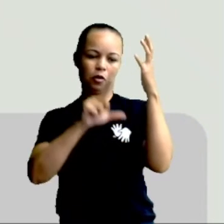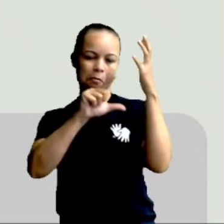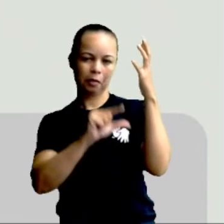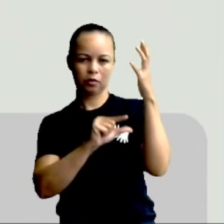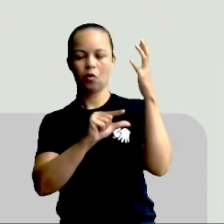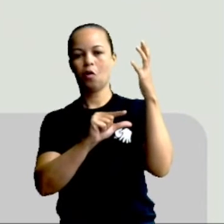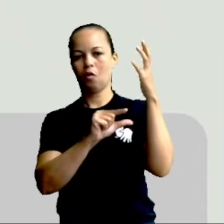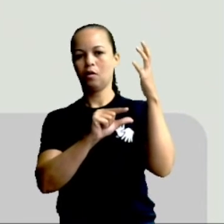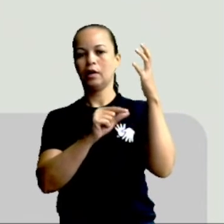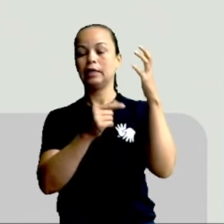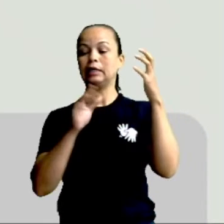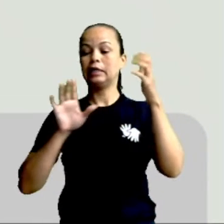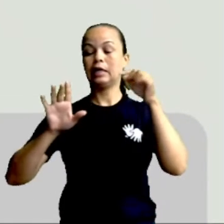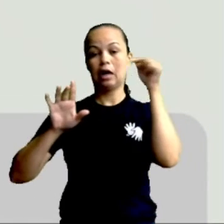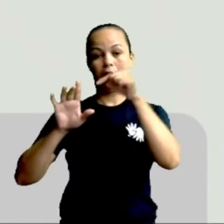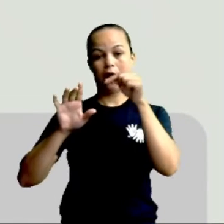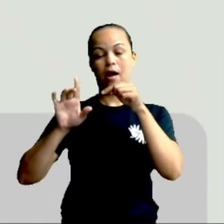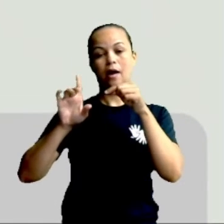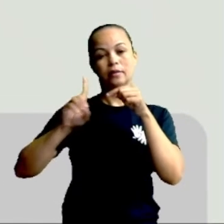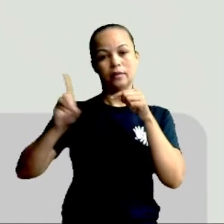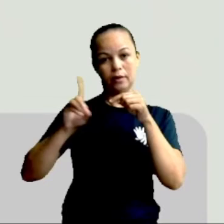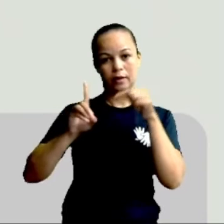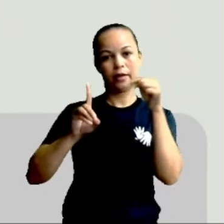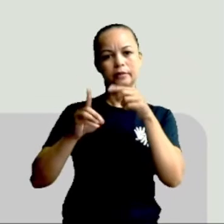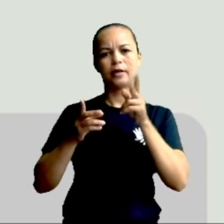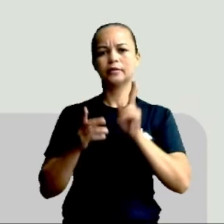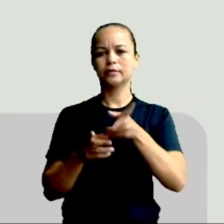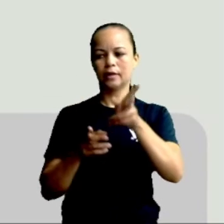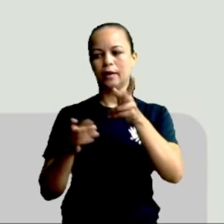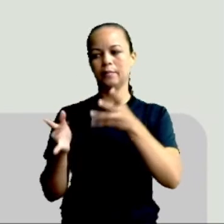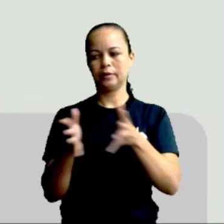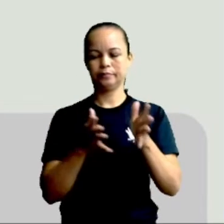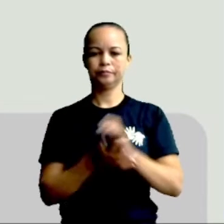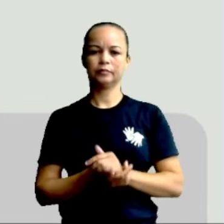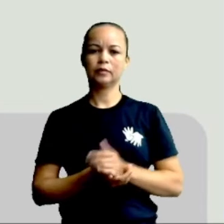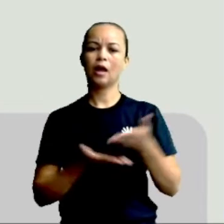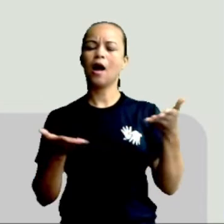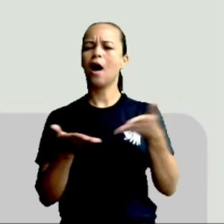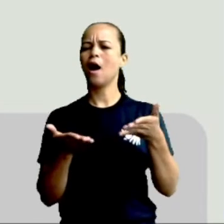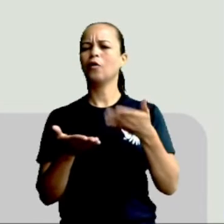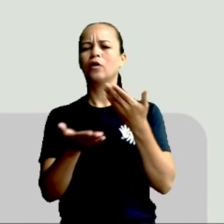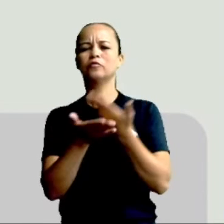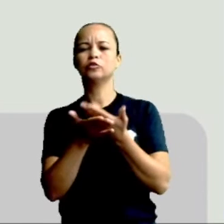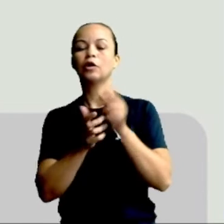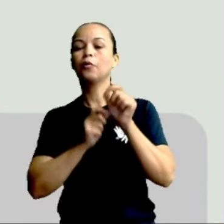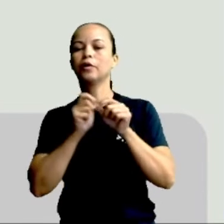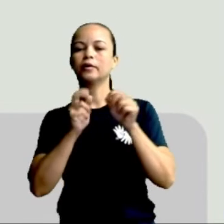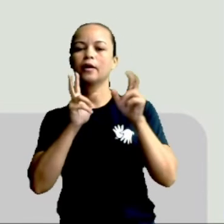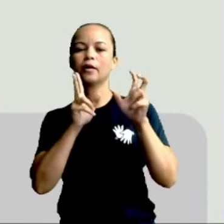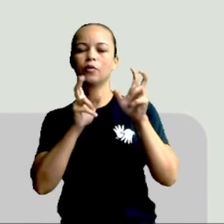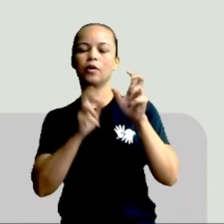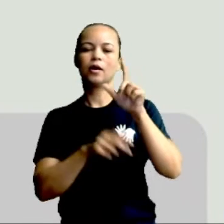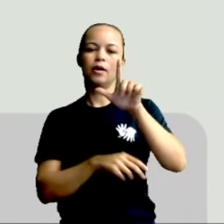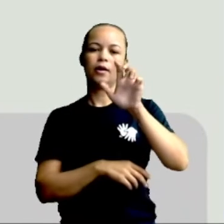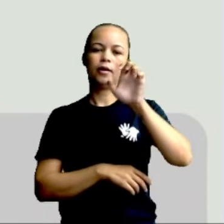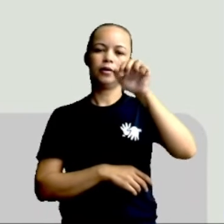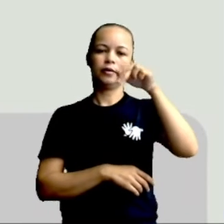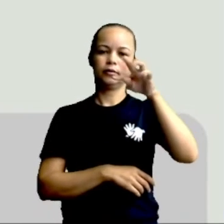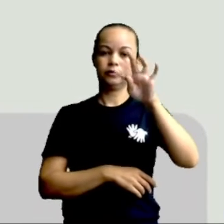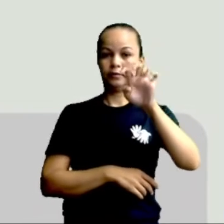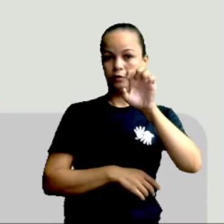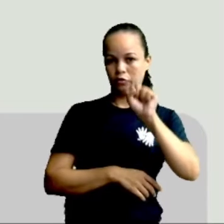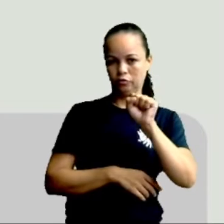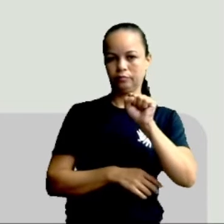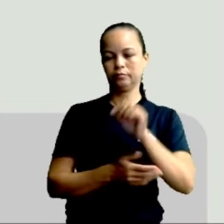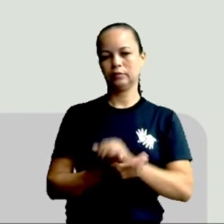virtual, e sempre à direita, beleza? Tranquilo até aí? Então vamos para a lente, rapidinho aí. Então as lentes são